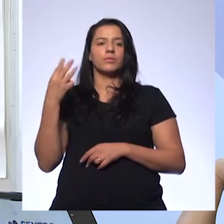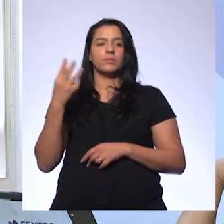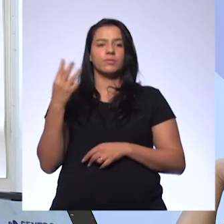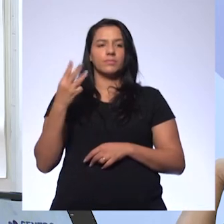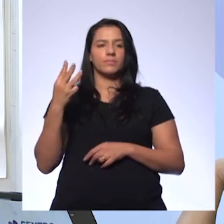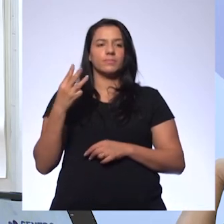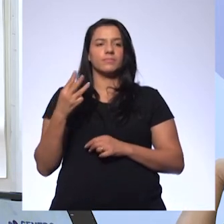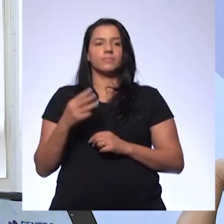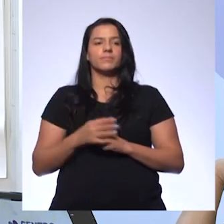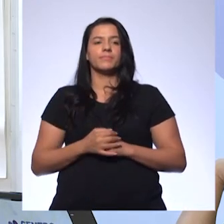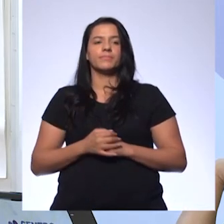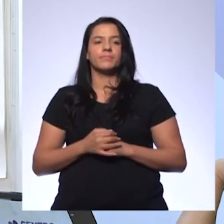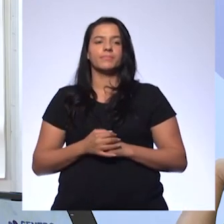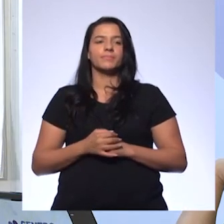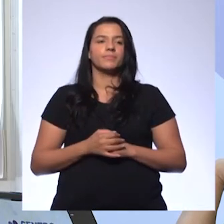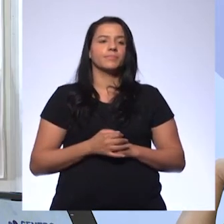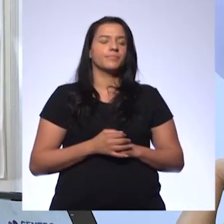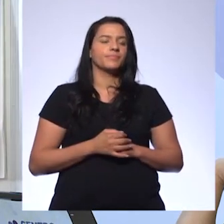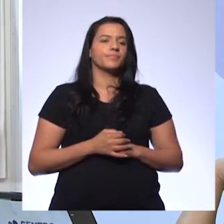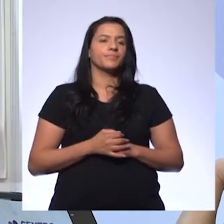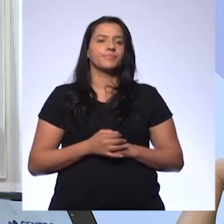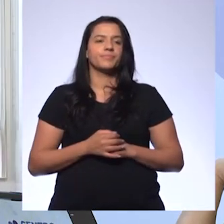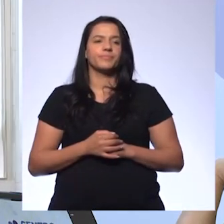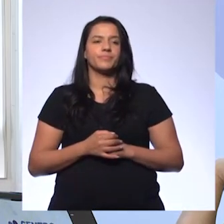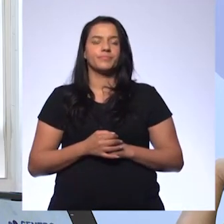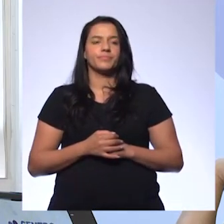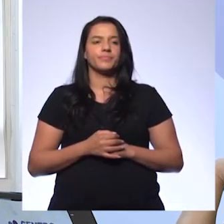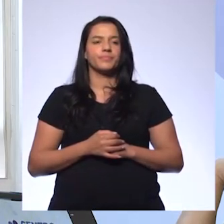trimetilpentano, deixa eu colocar aqui para vocês.